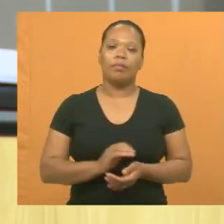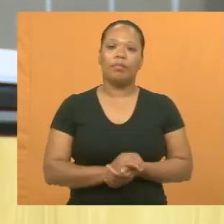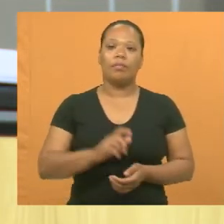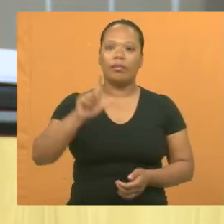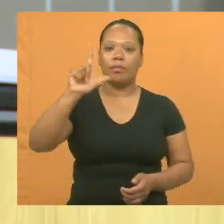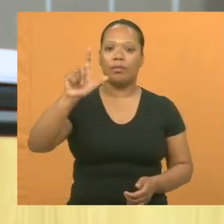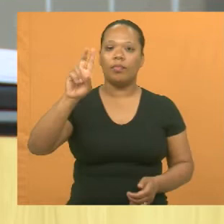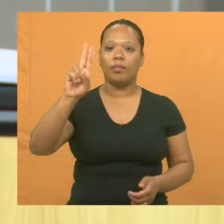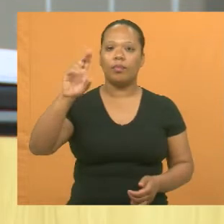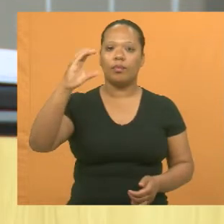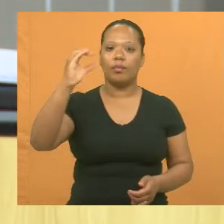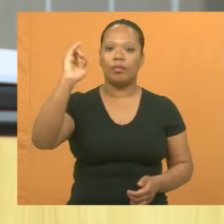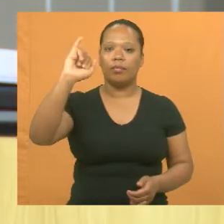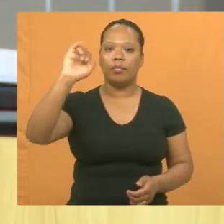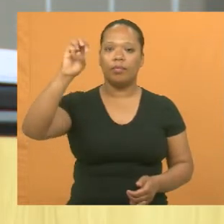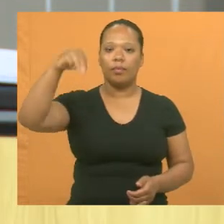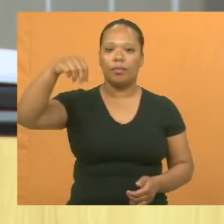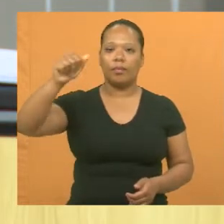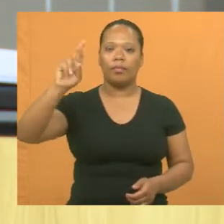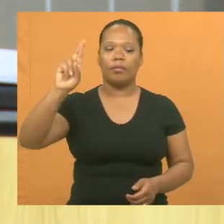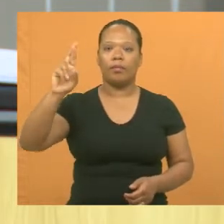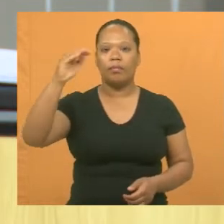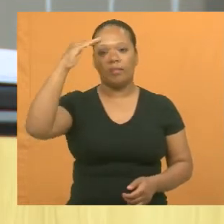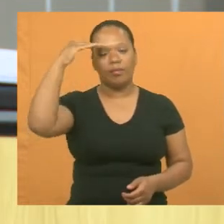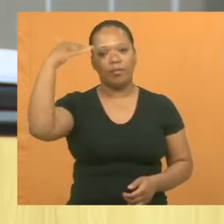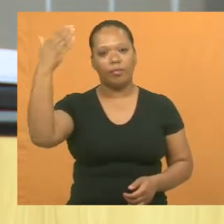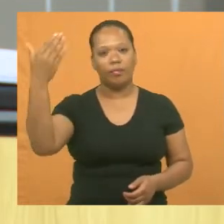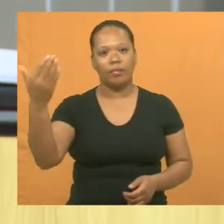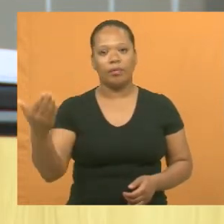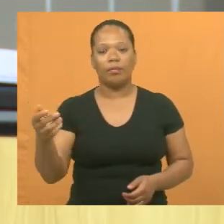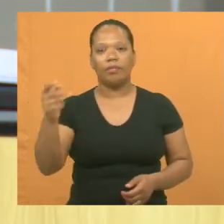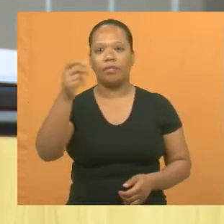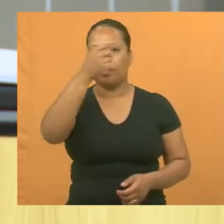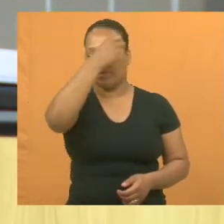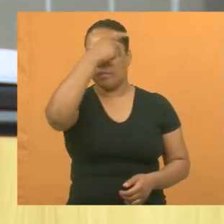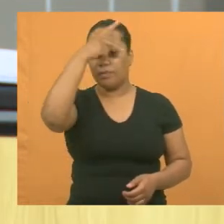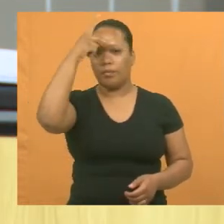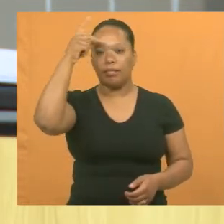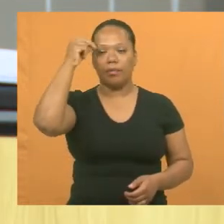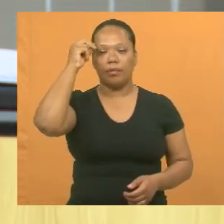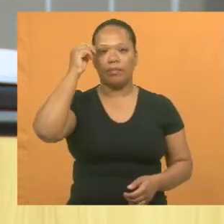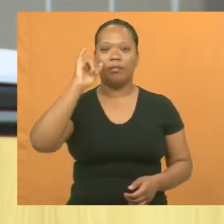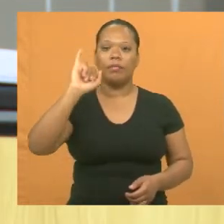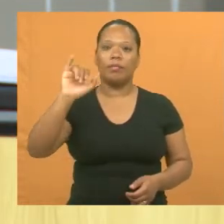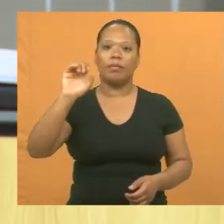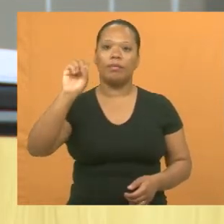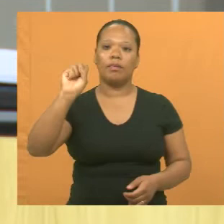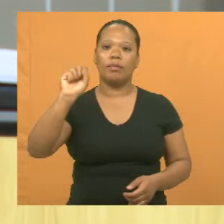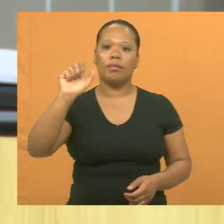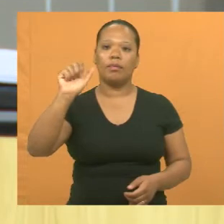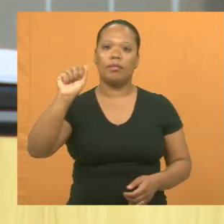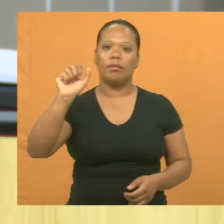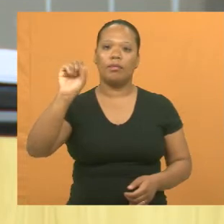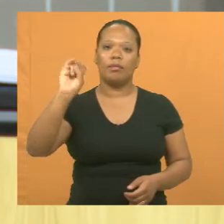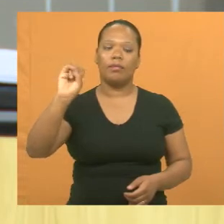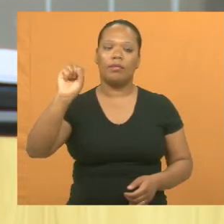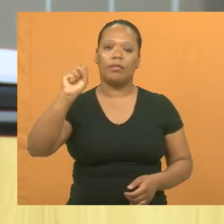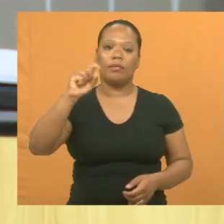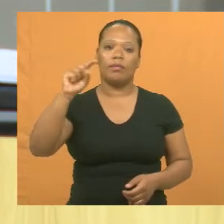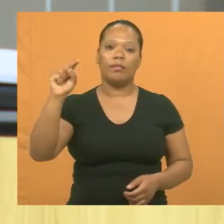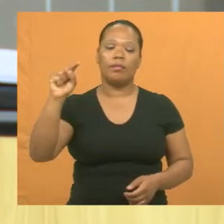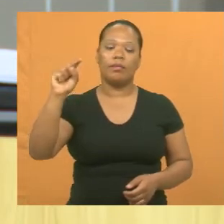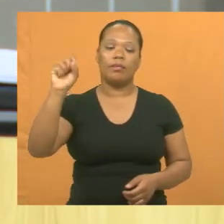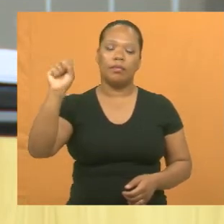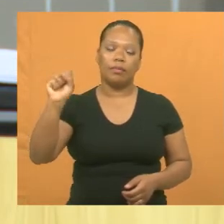número 474, congratula o excelentíssimo senhor prefeito municipal Isaías José de Santana e a ilustríssima